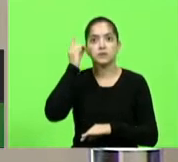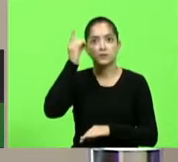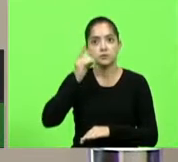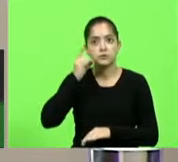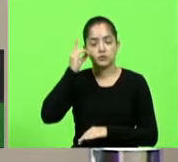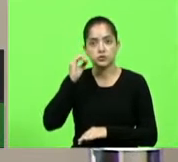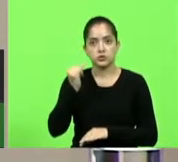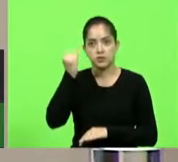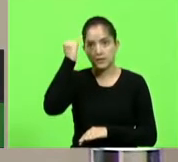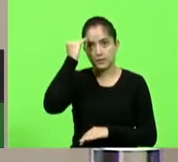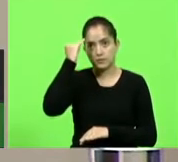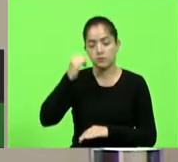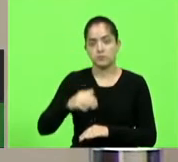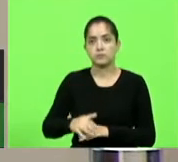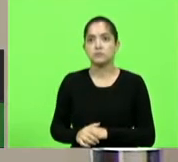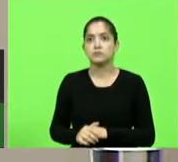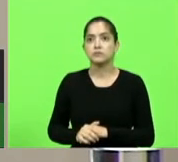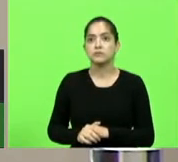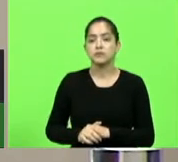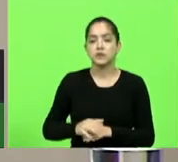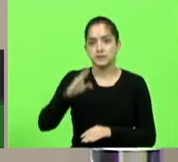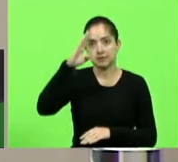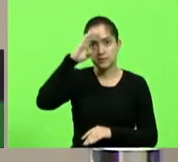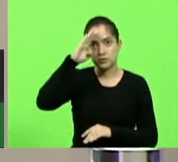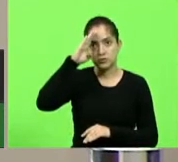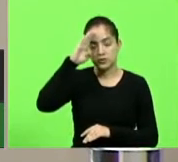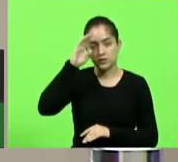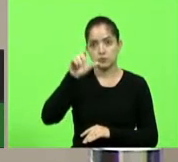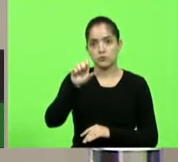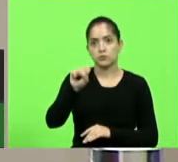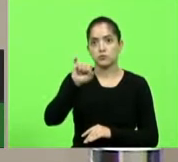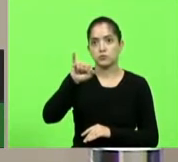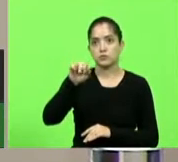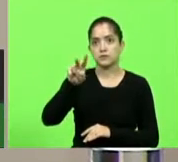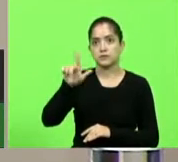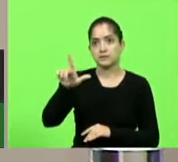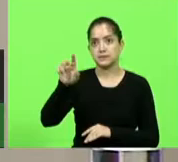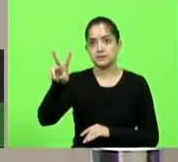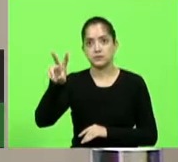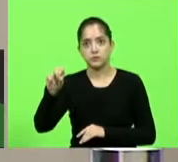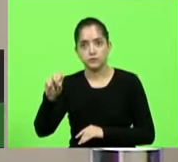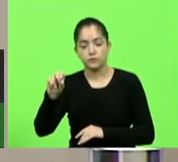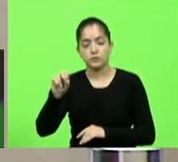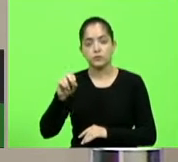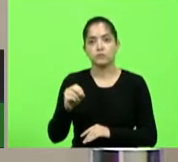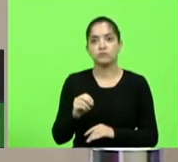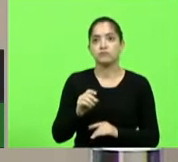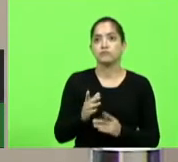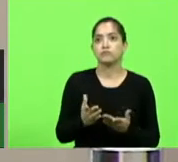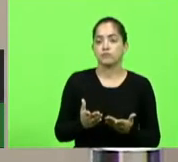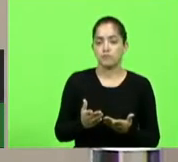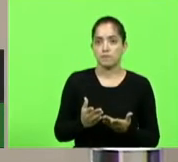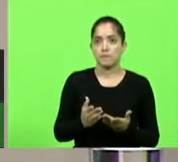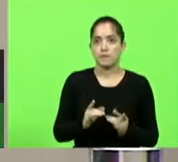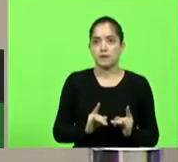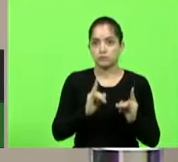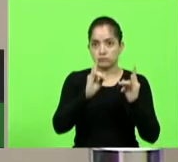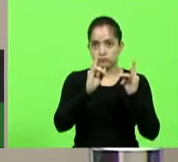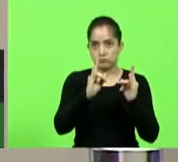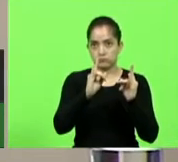Comper. Denomina sargento Silvio Rolim Longen. O edifício sede da